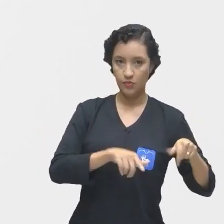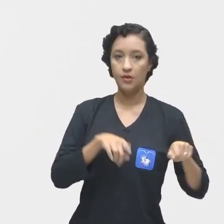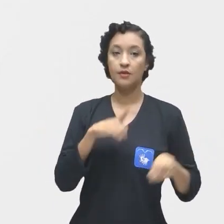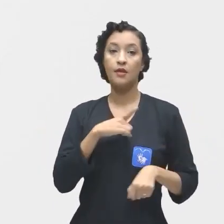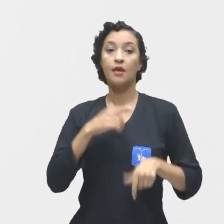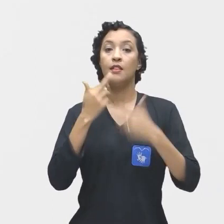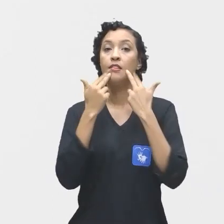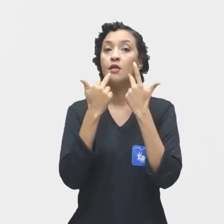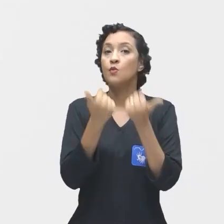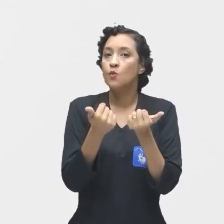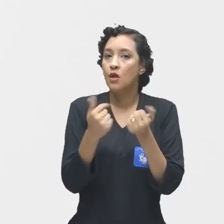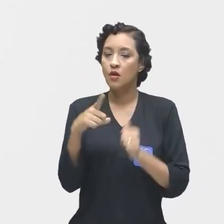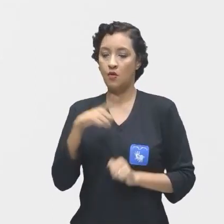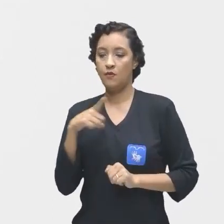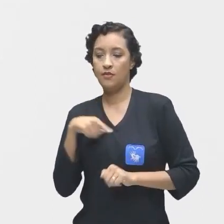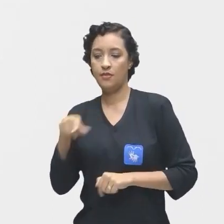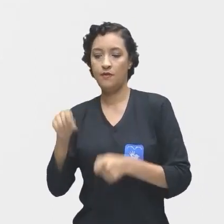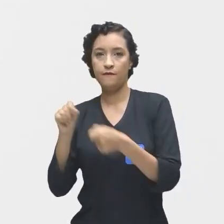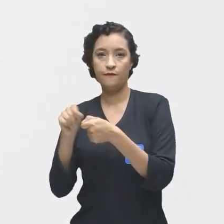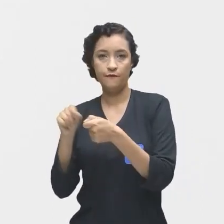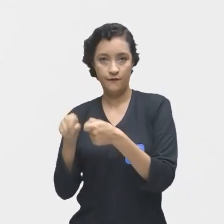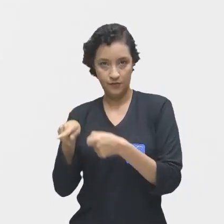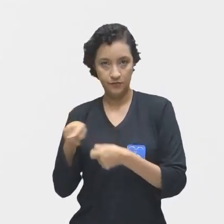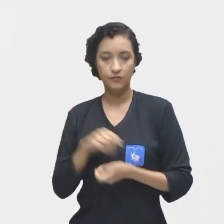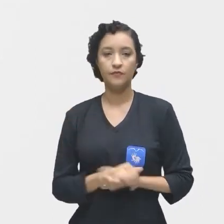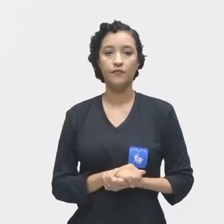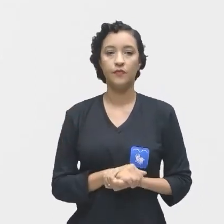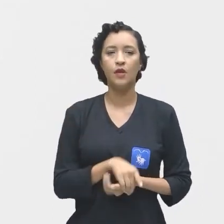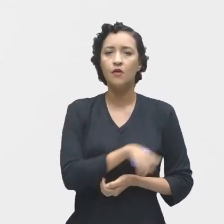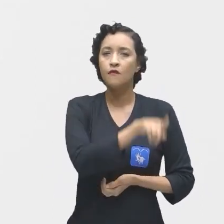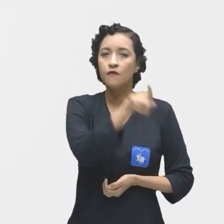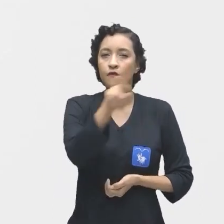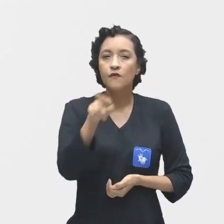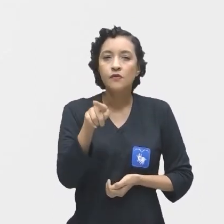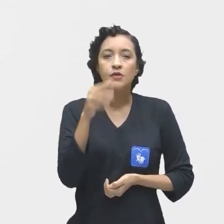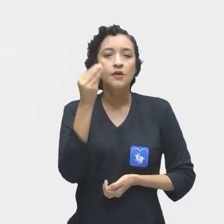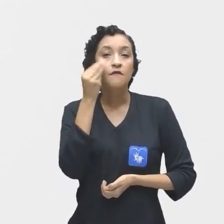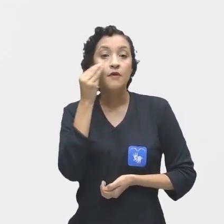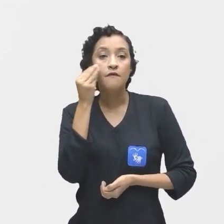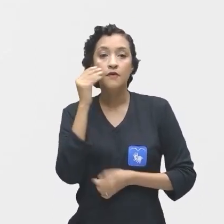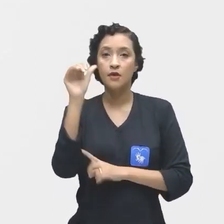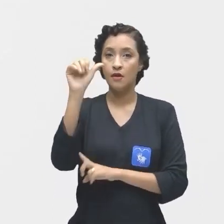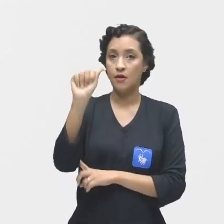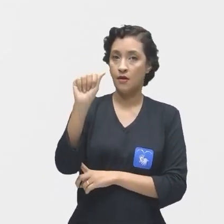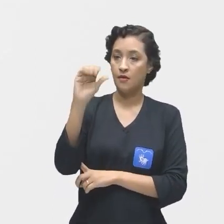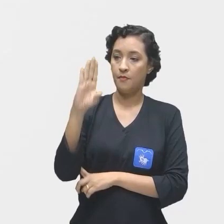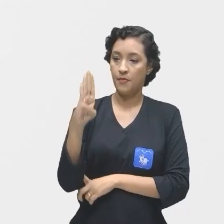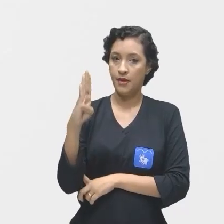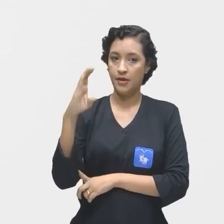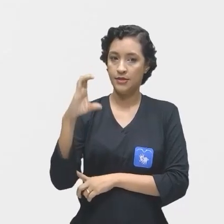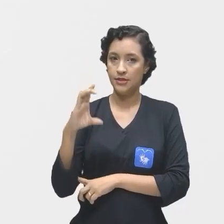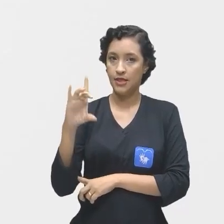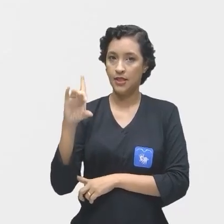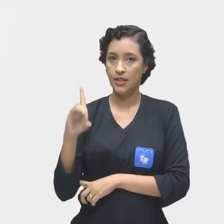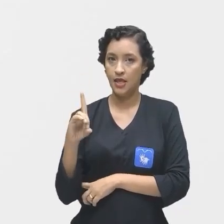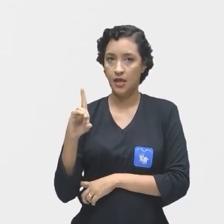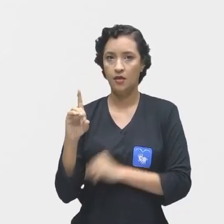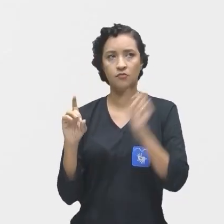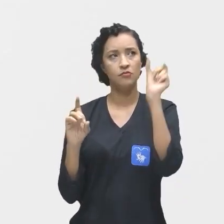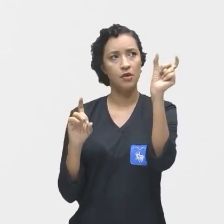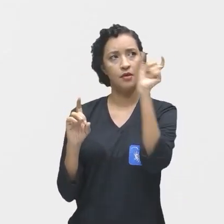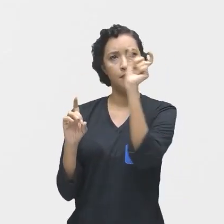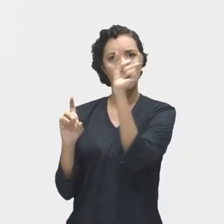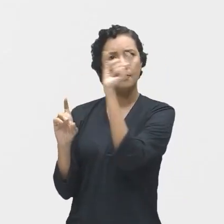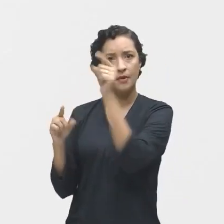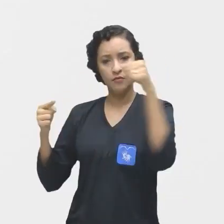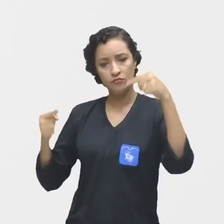E em cada uma dessas opções você vai classificar a qual pertence. Letra A,